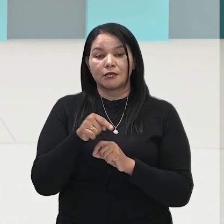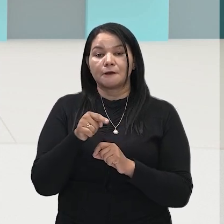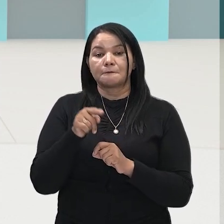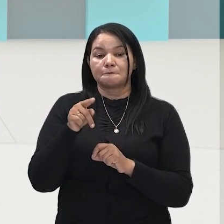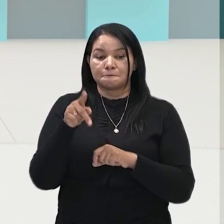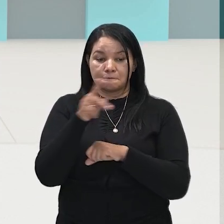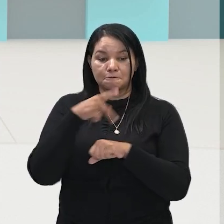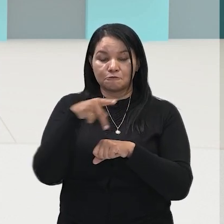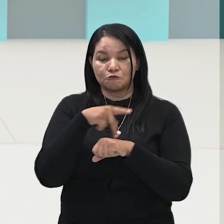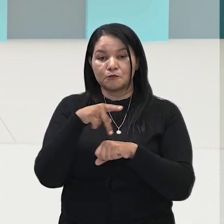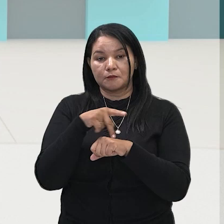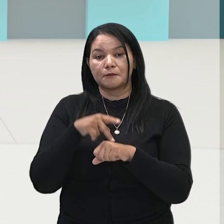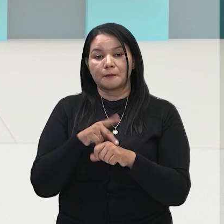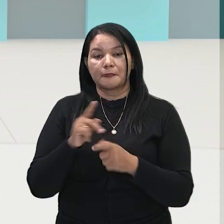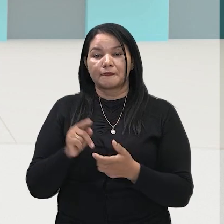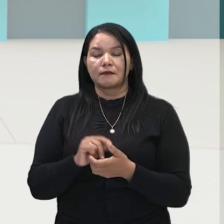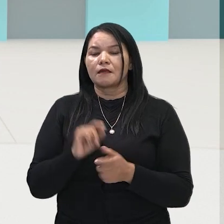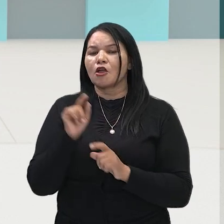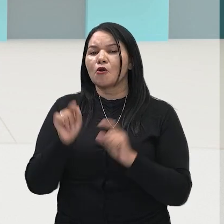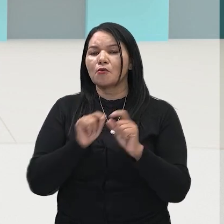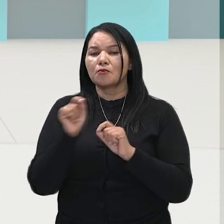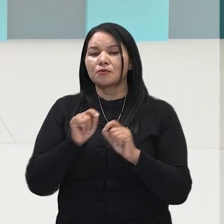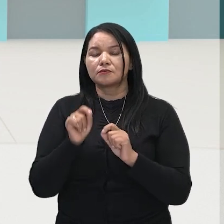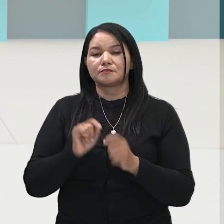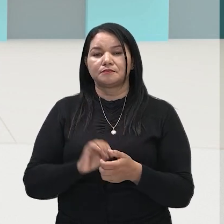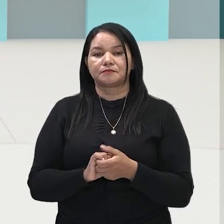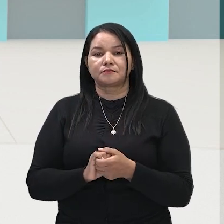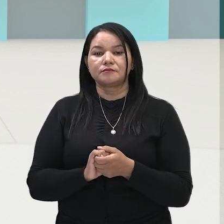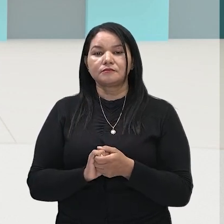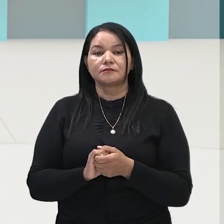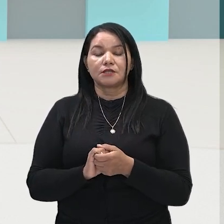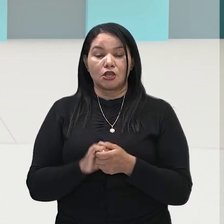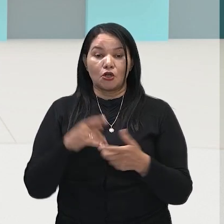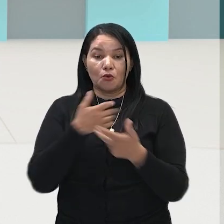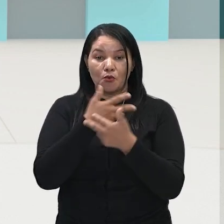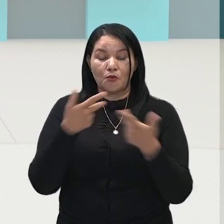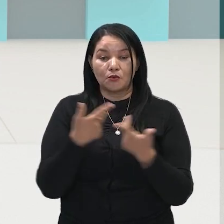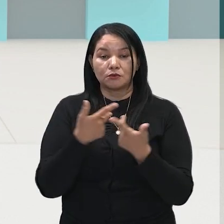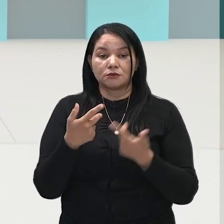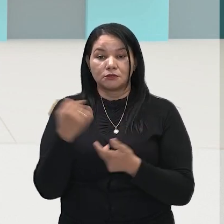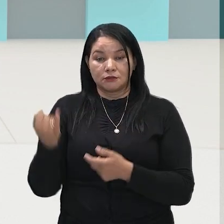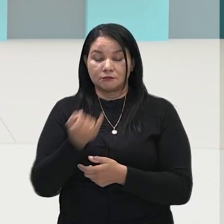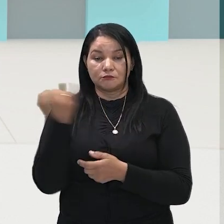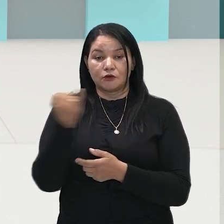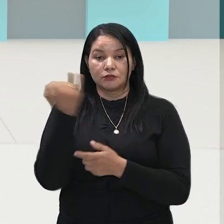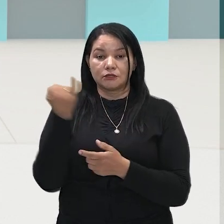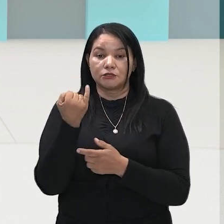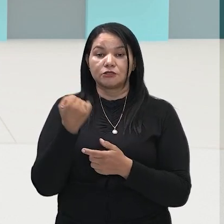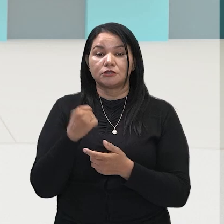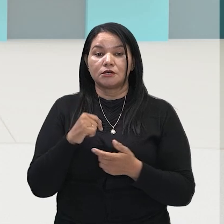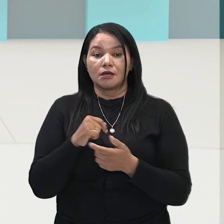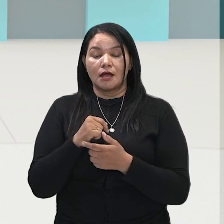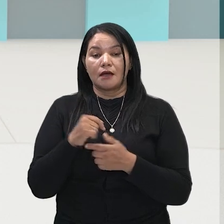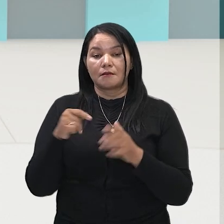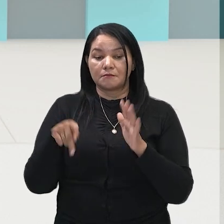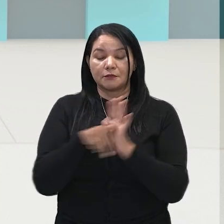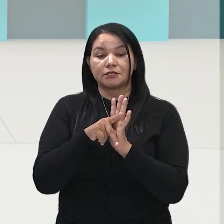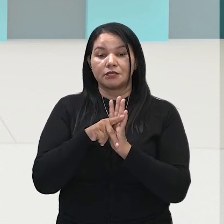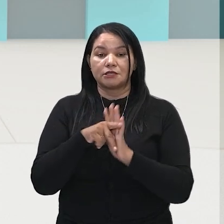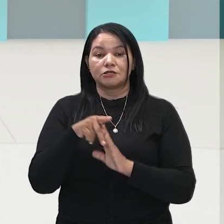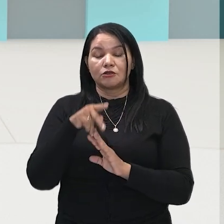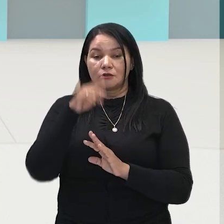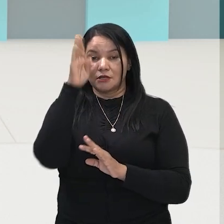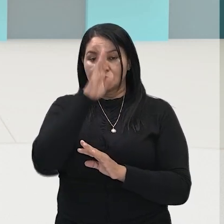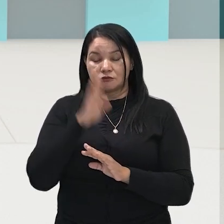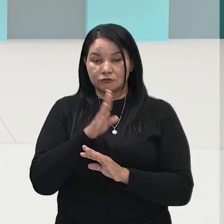diz, certo? O que seria isso? Seria aquilo que é relevante e marca a questão nacional,